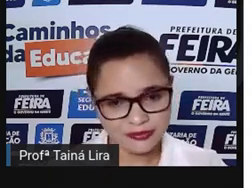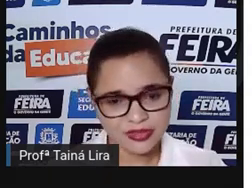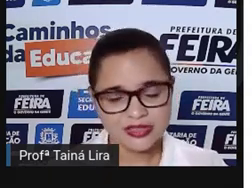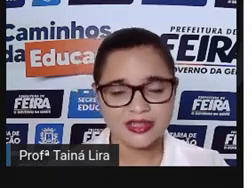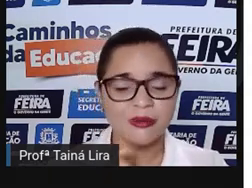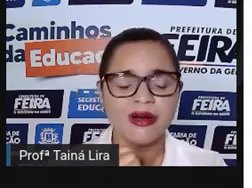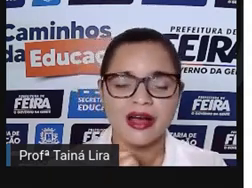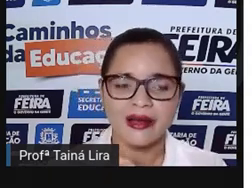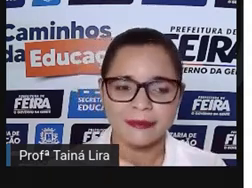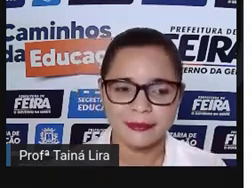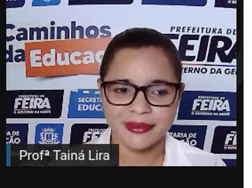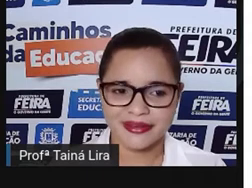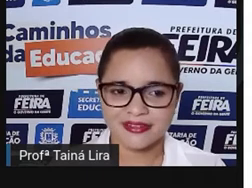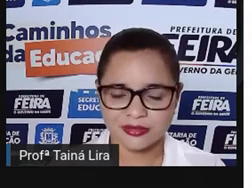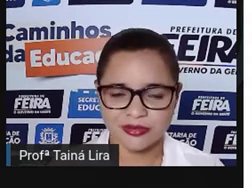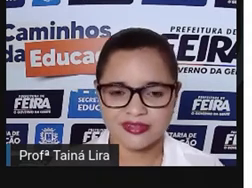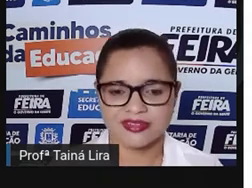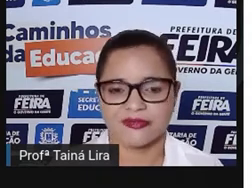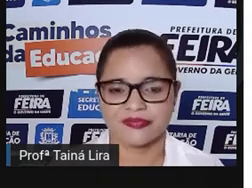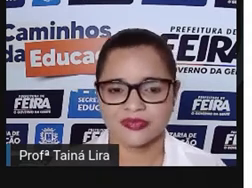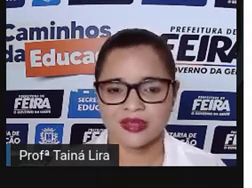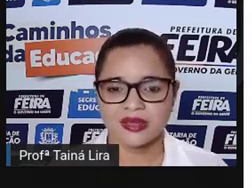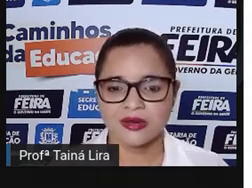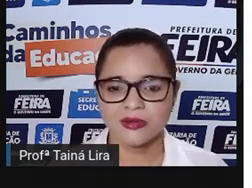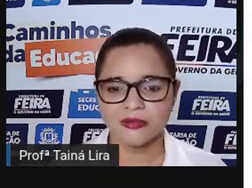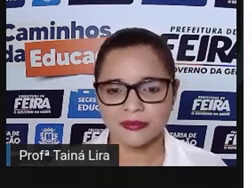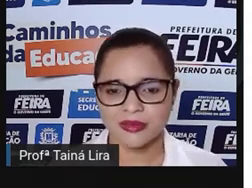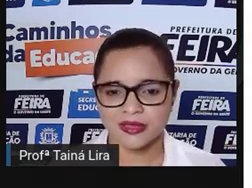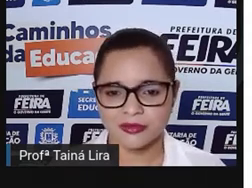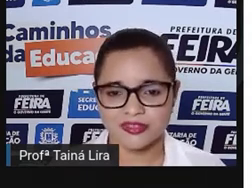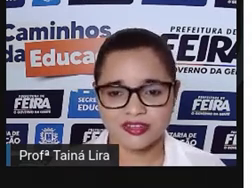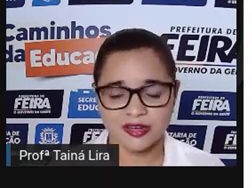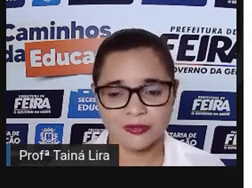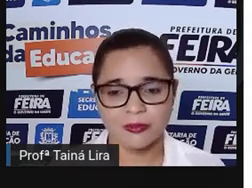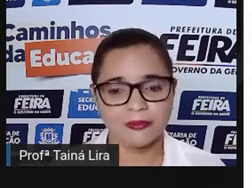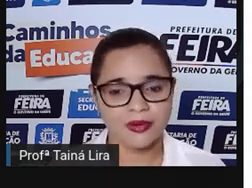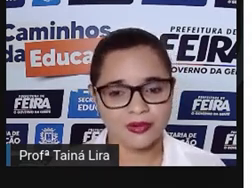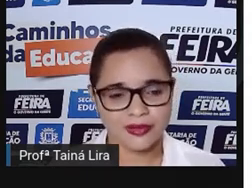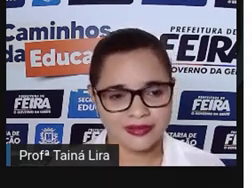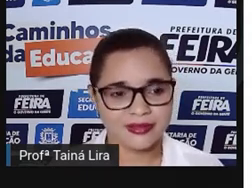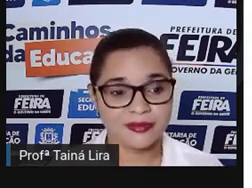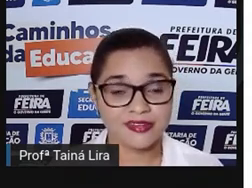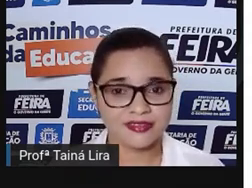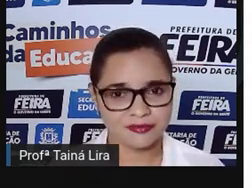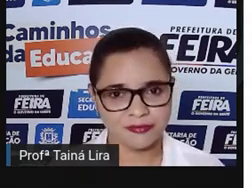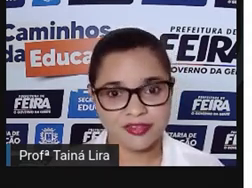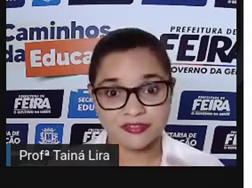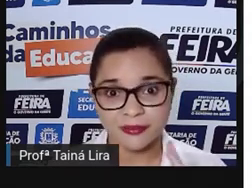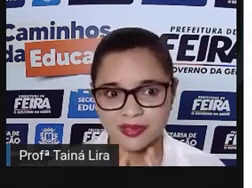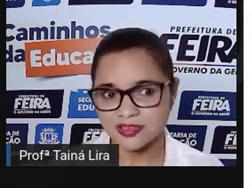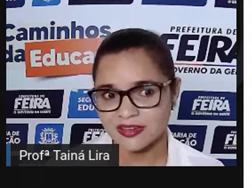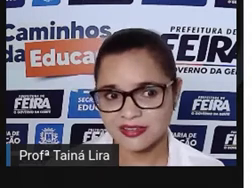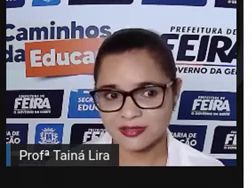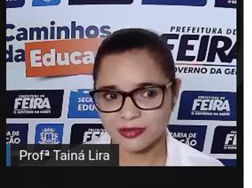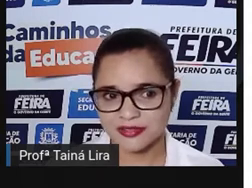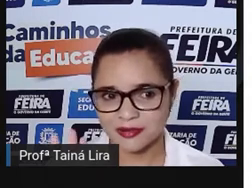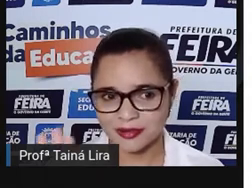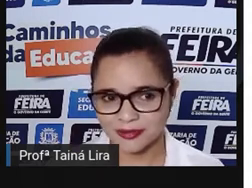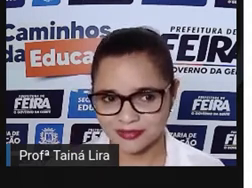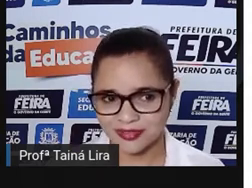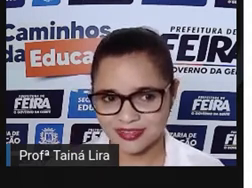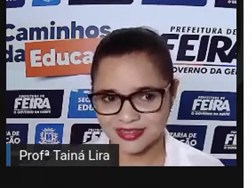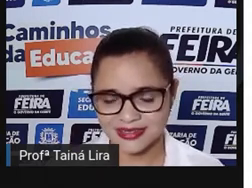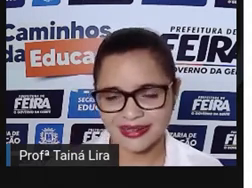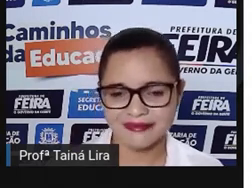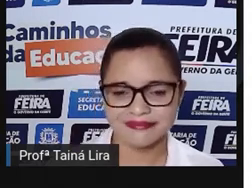bom? Então, a primeira situação. Um amigo seu mora, então você vai imaginar essa situação agora